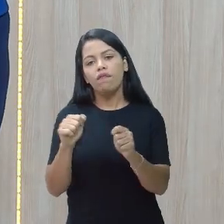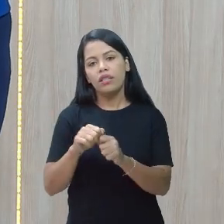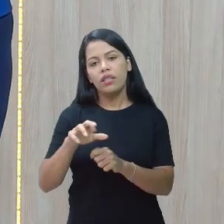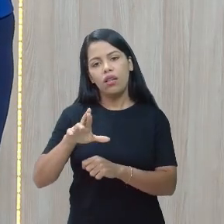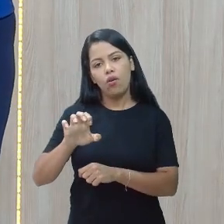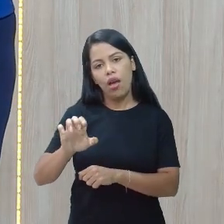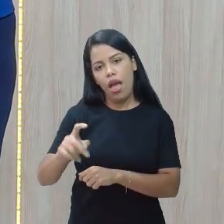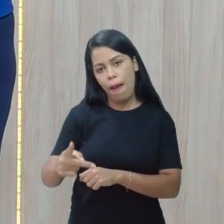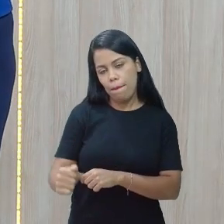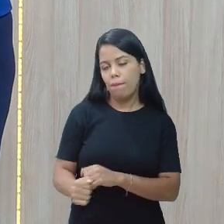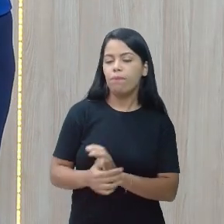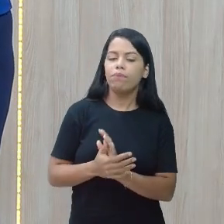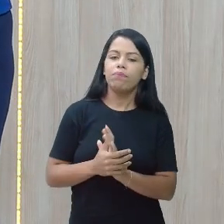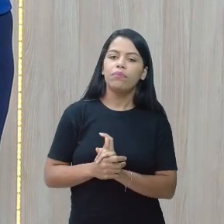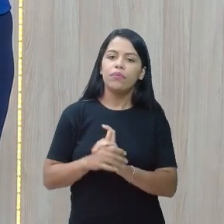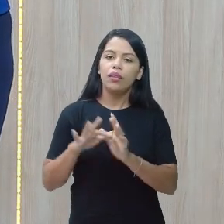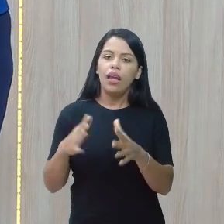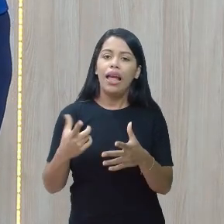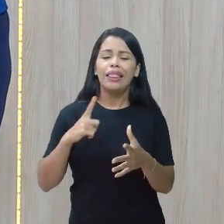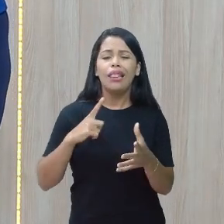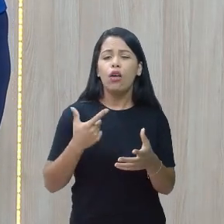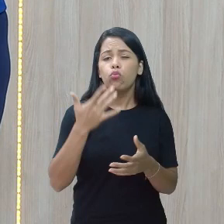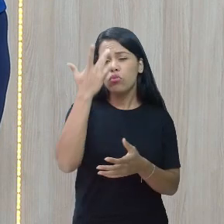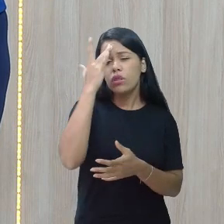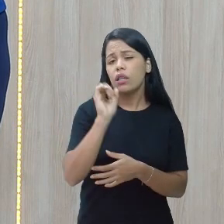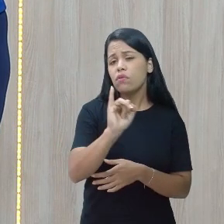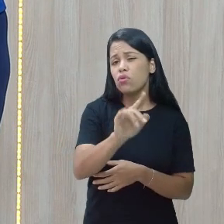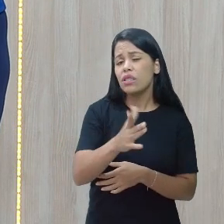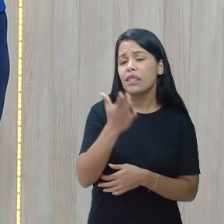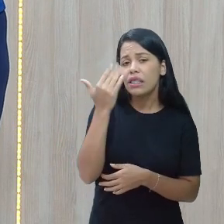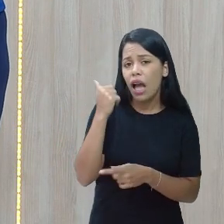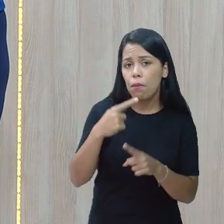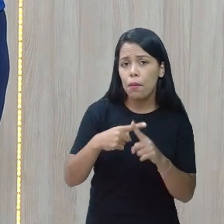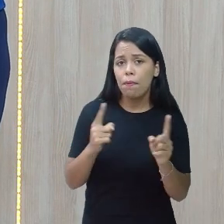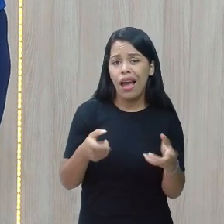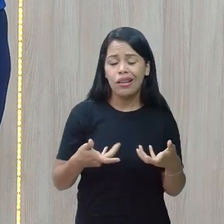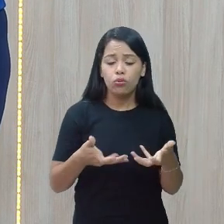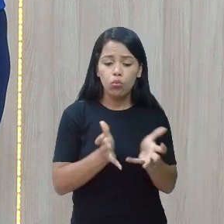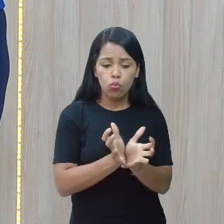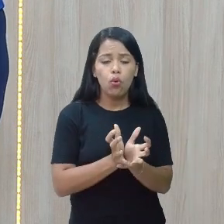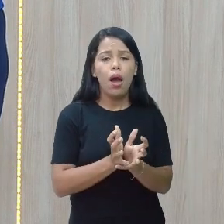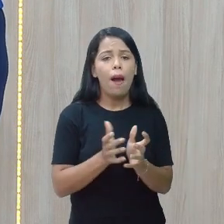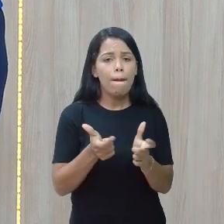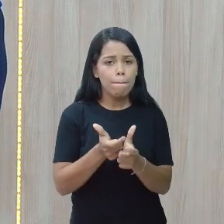da população indígena no Brasil hoje não vivem, né,